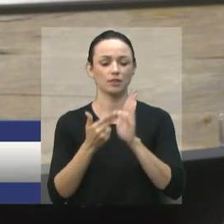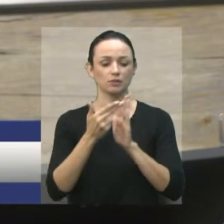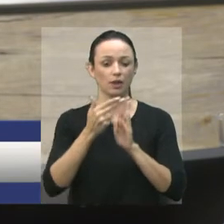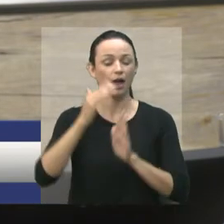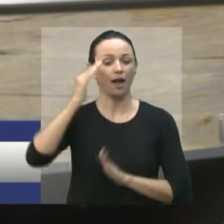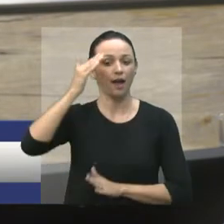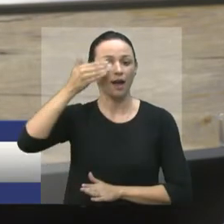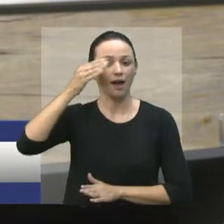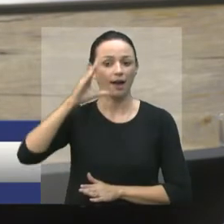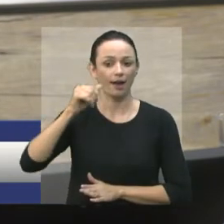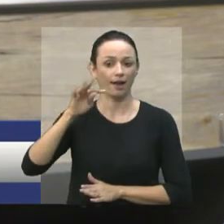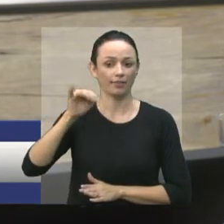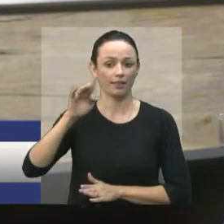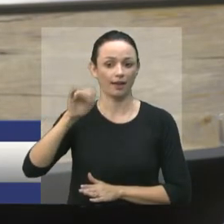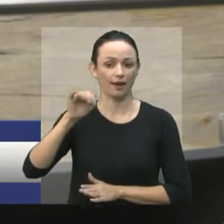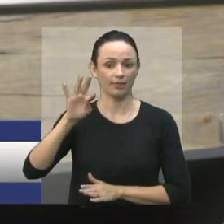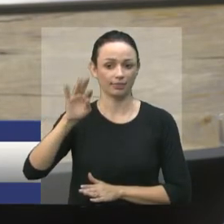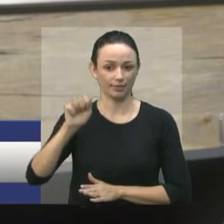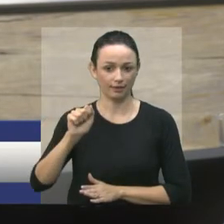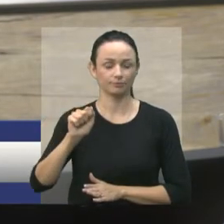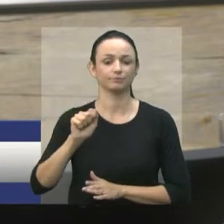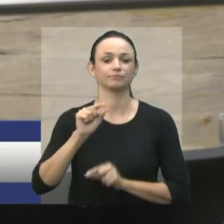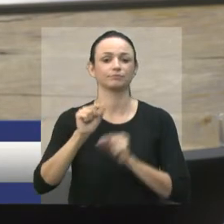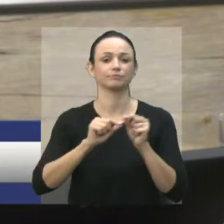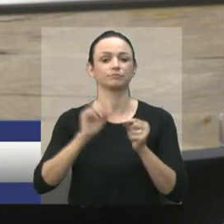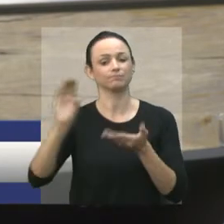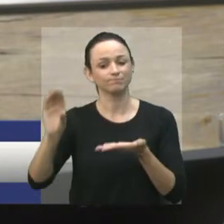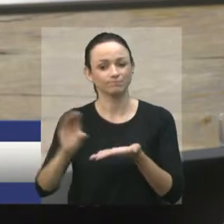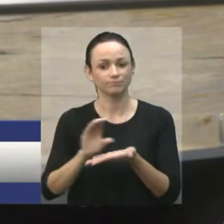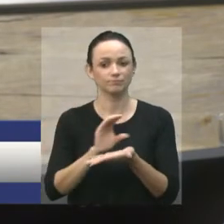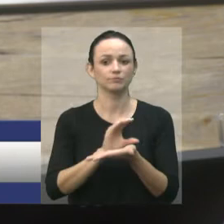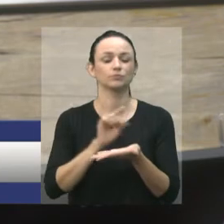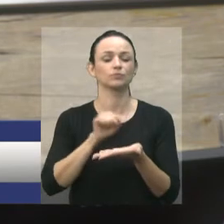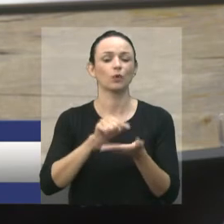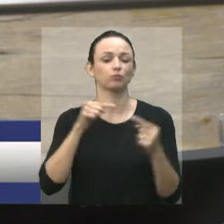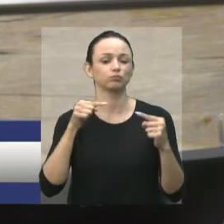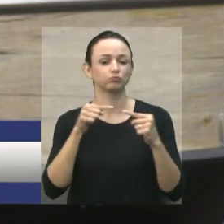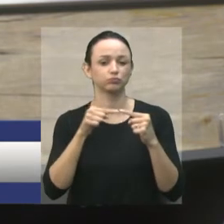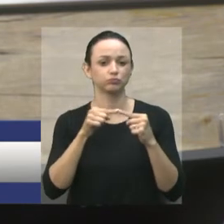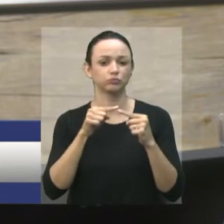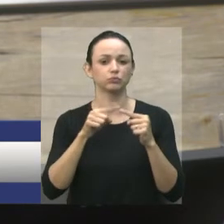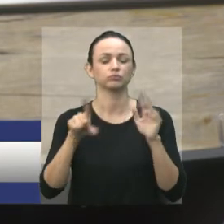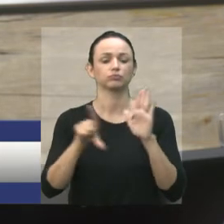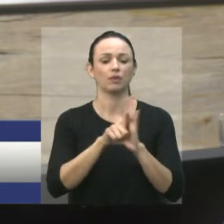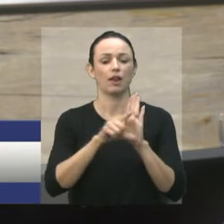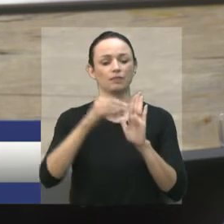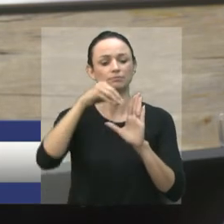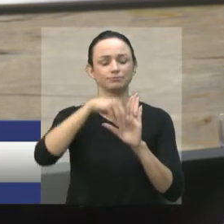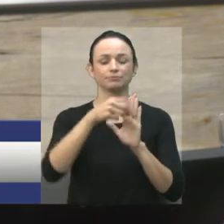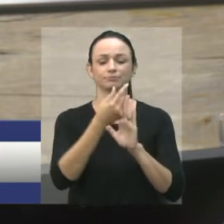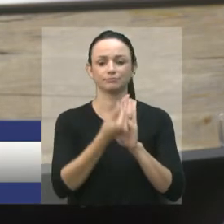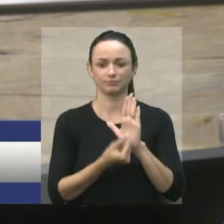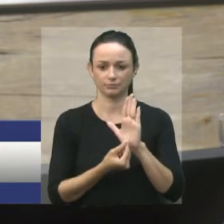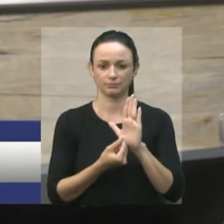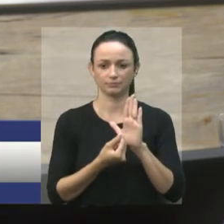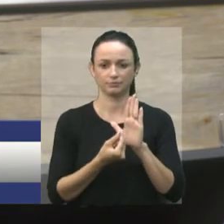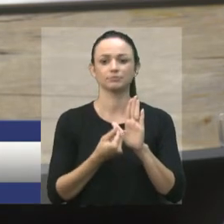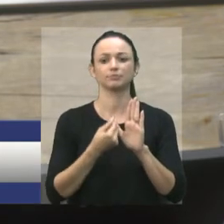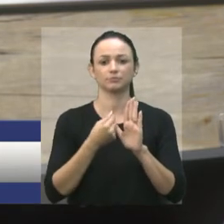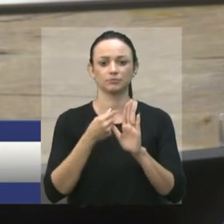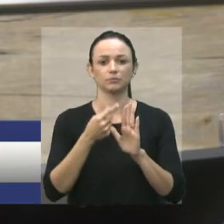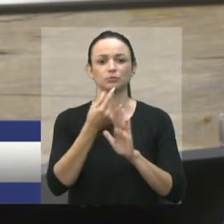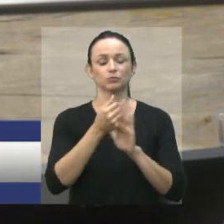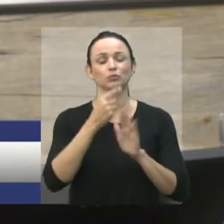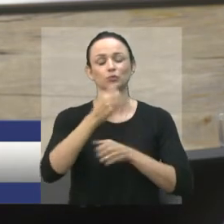catarata, prevendo que sejam deixados os recursos correspondentes na lei orçamentária para o exercício financeiro